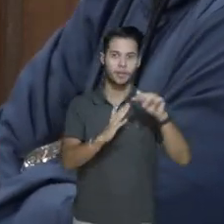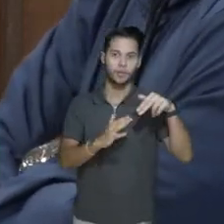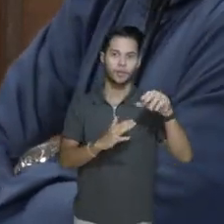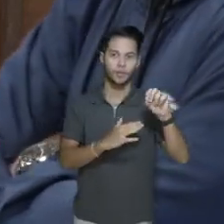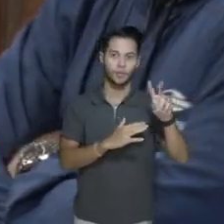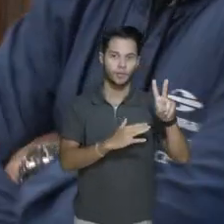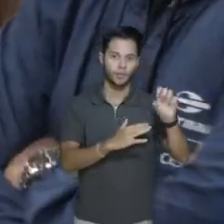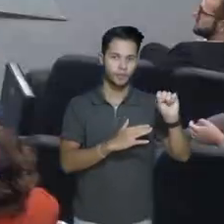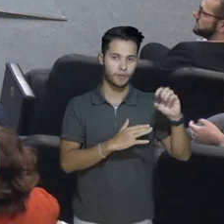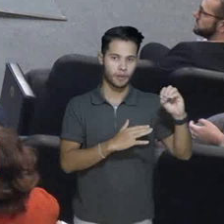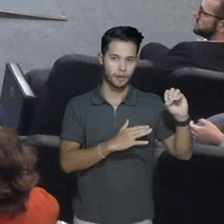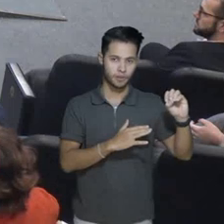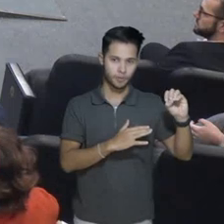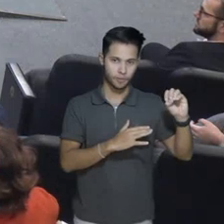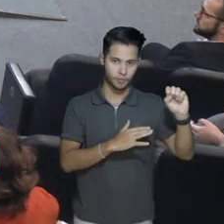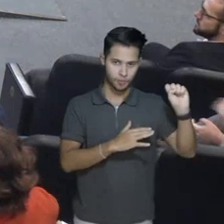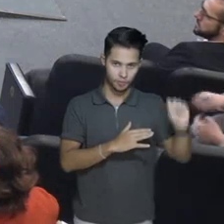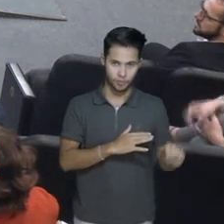do